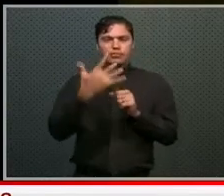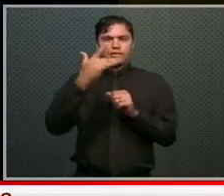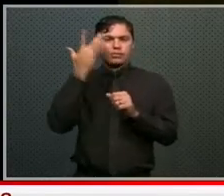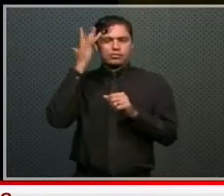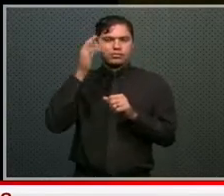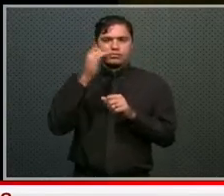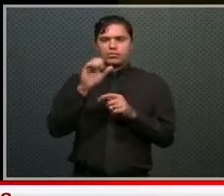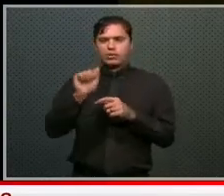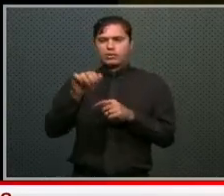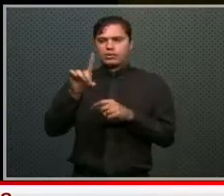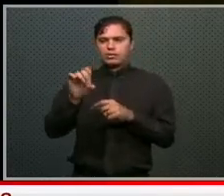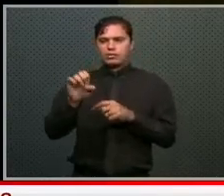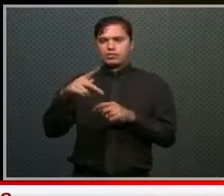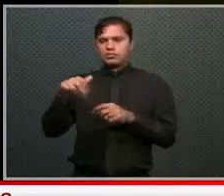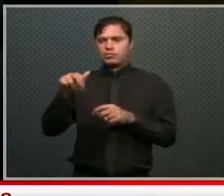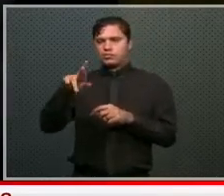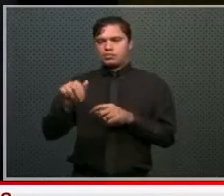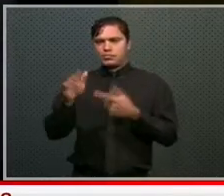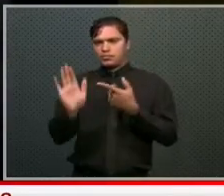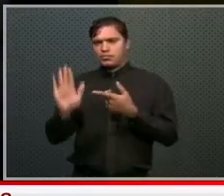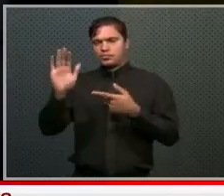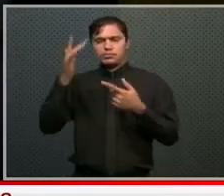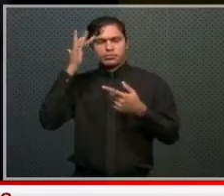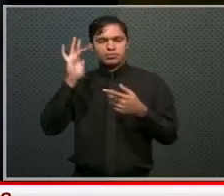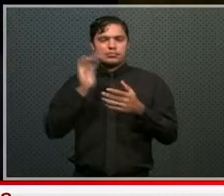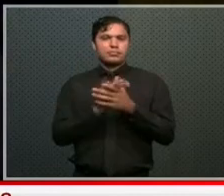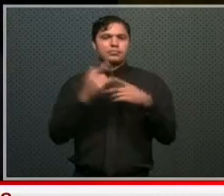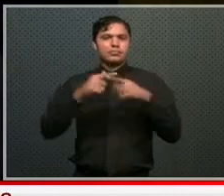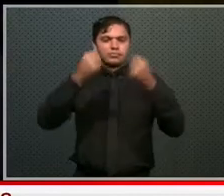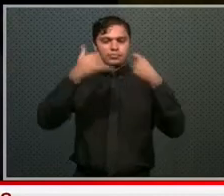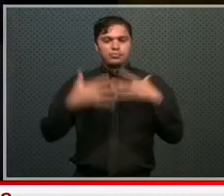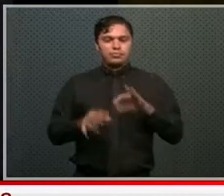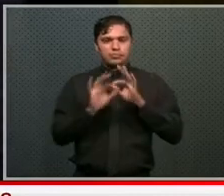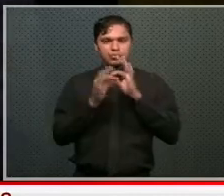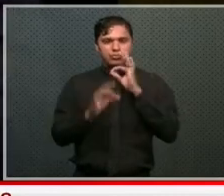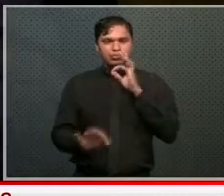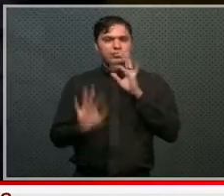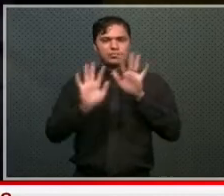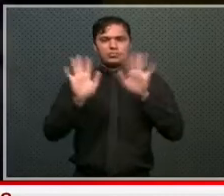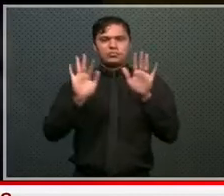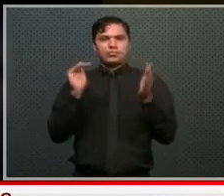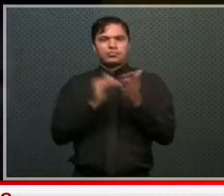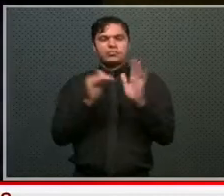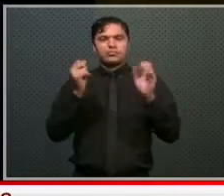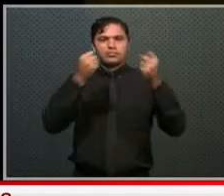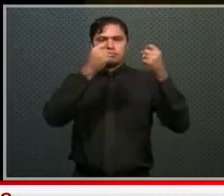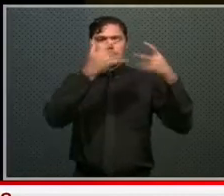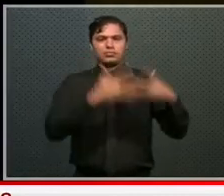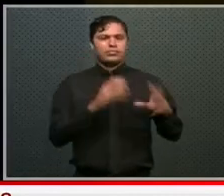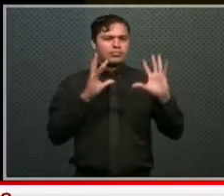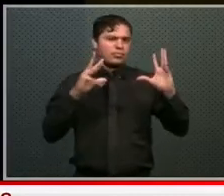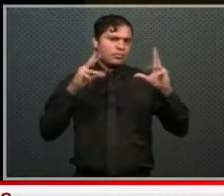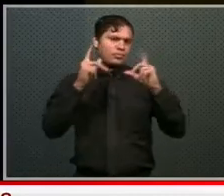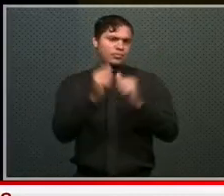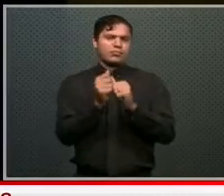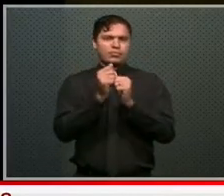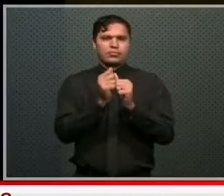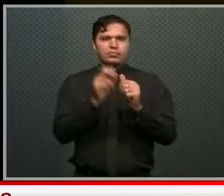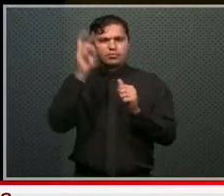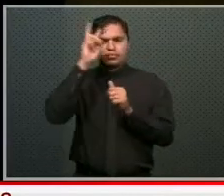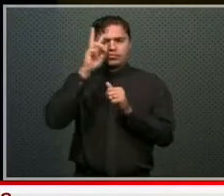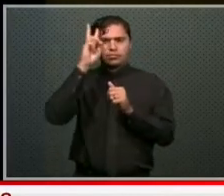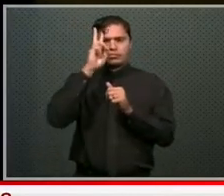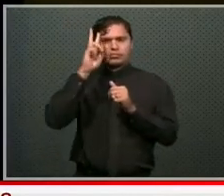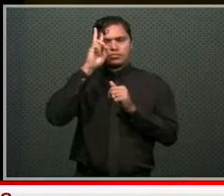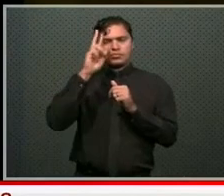então qual é o nosso clamor para nos estender muito até porque já esgotaram com maestria essa abordagem histórica